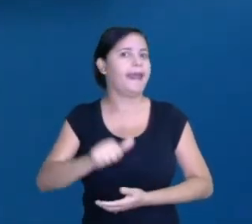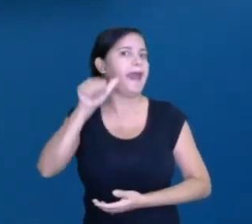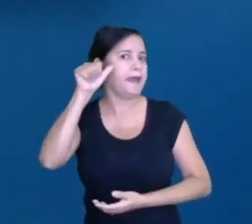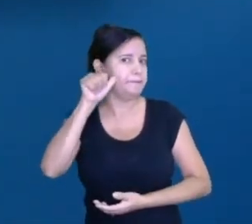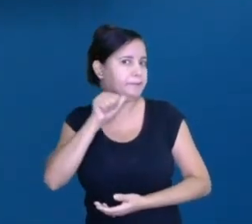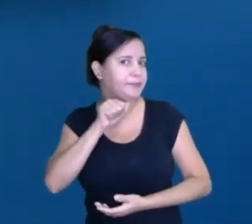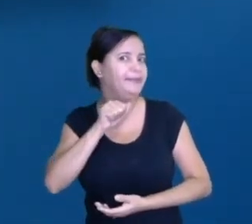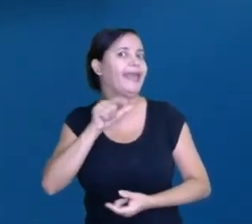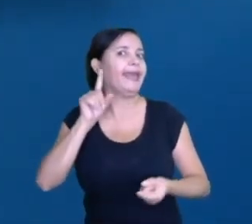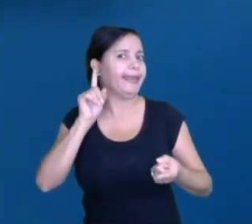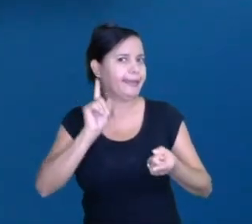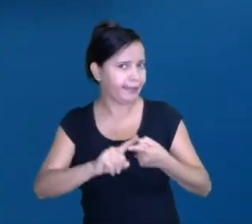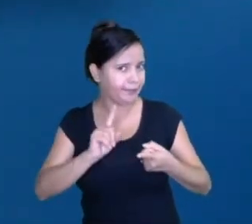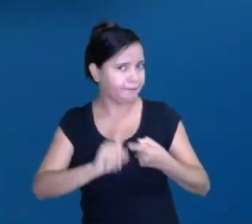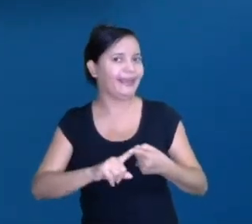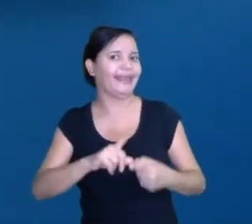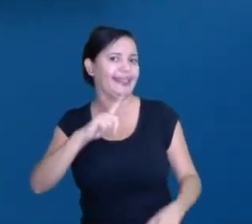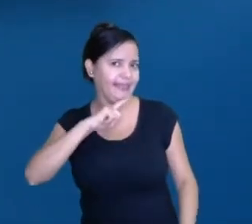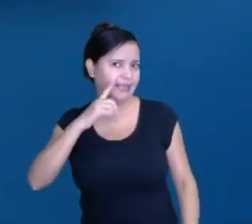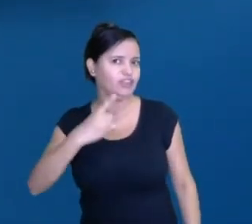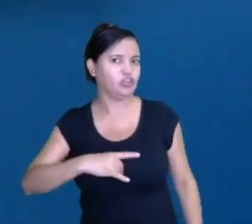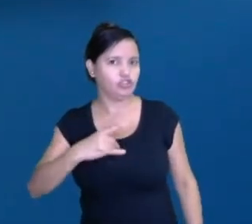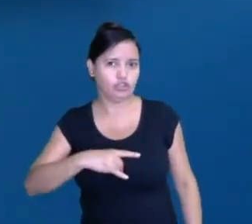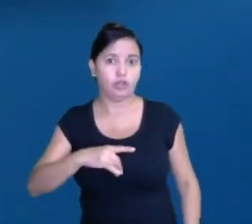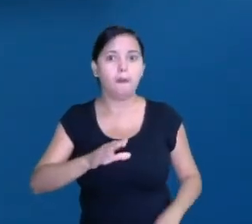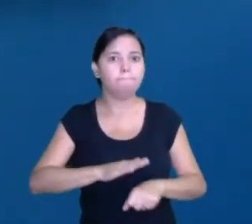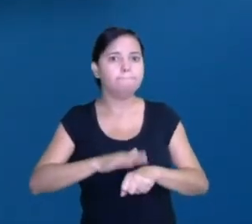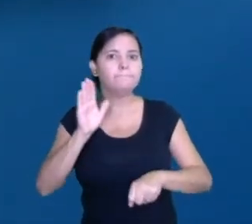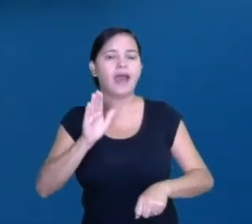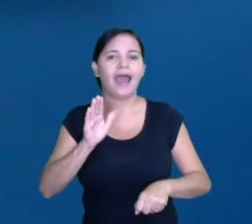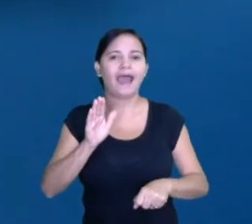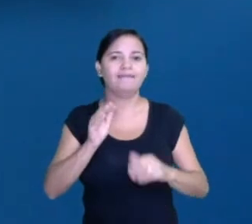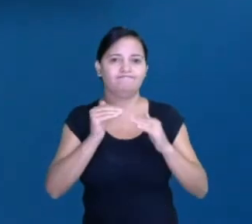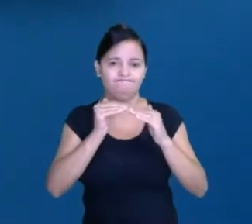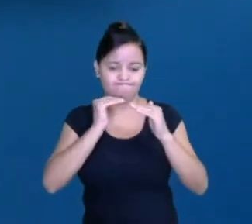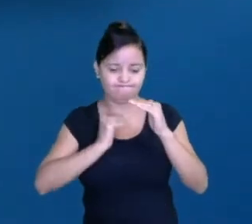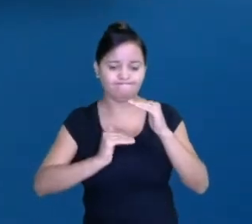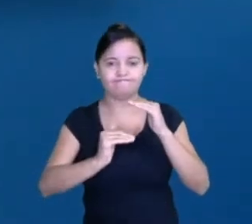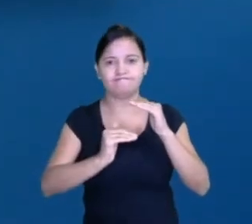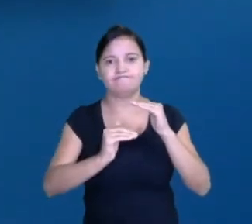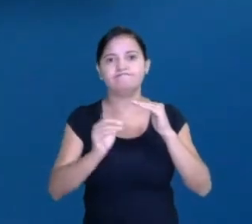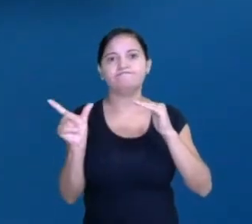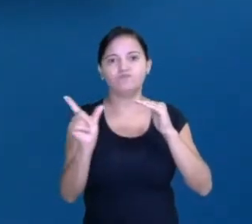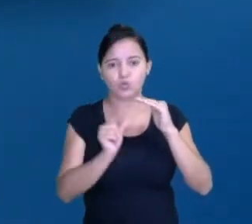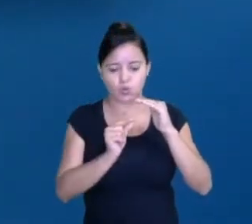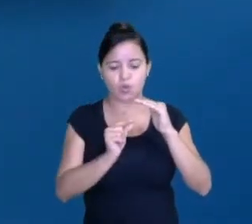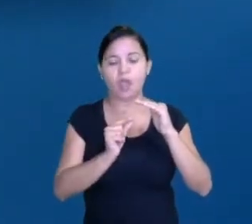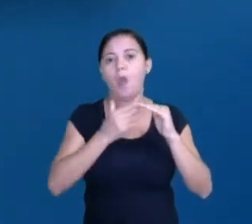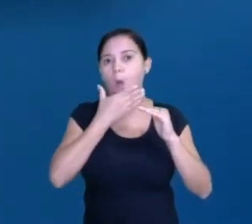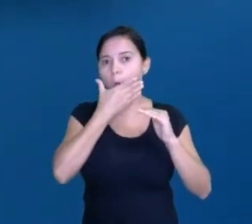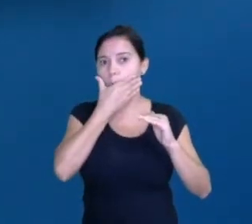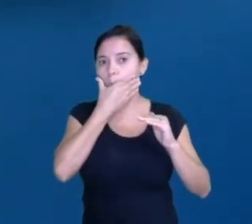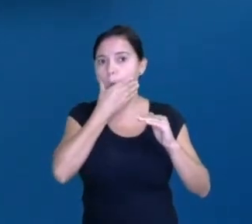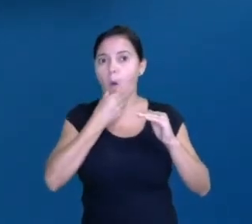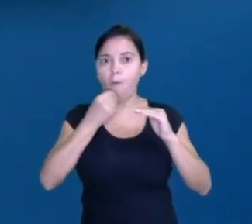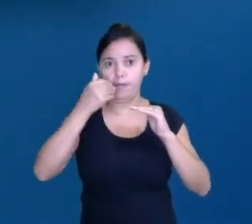também produz testosterona, só que em níveis extremamente inferior, muito inferior ao homem. Mas mulher também produz, tá? Fica